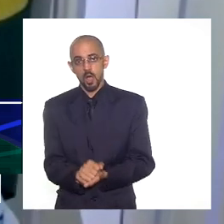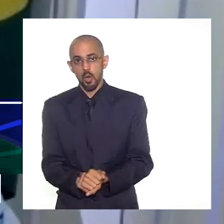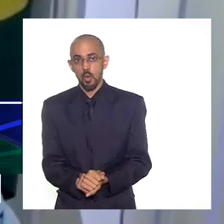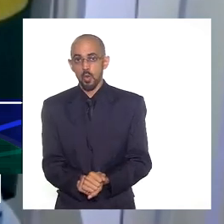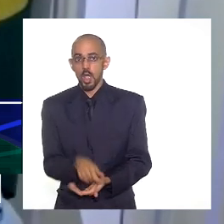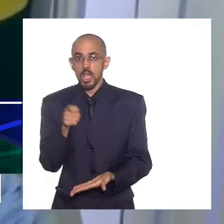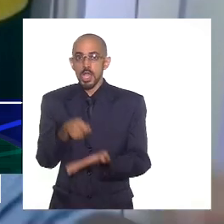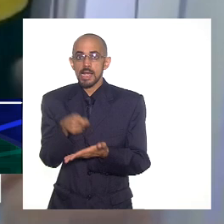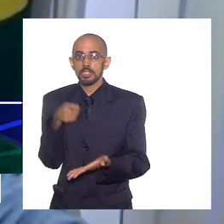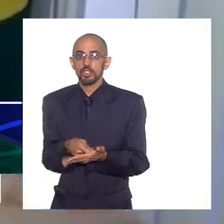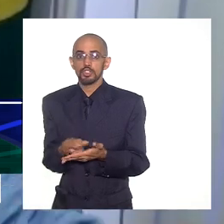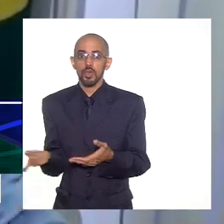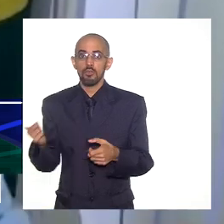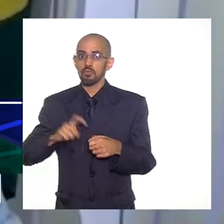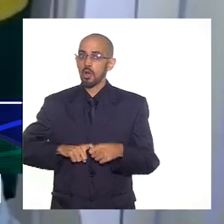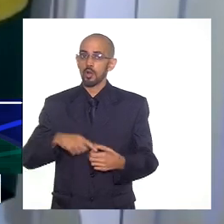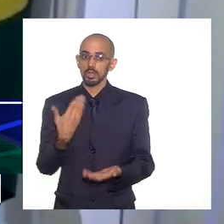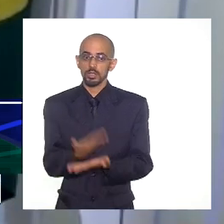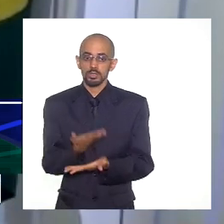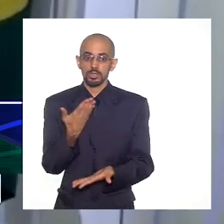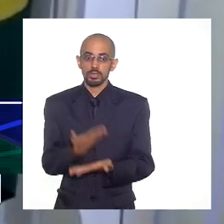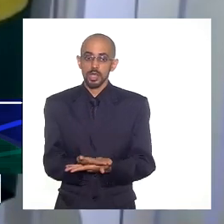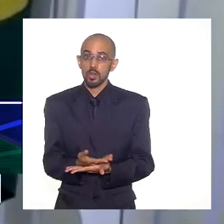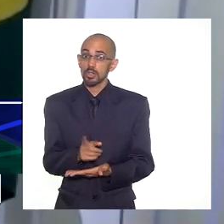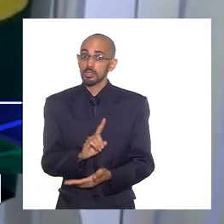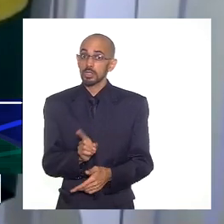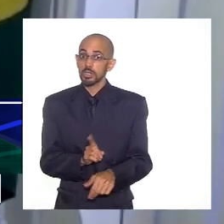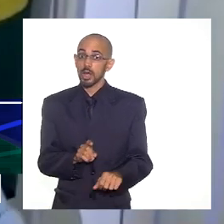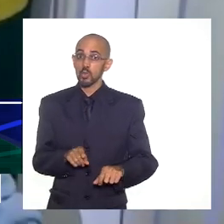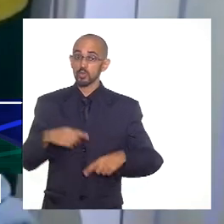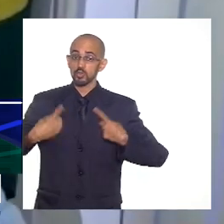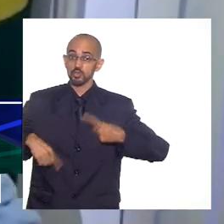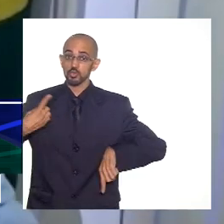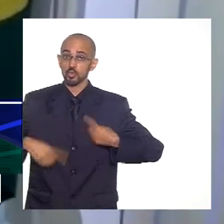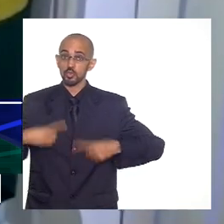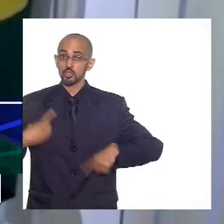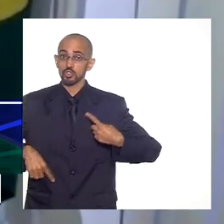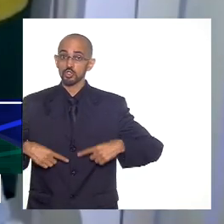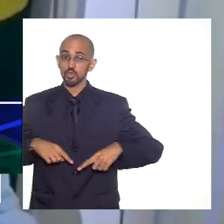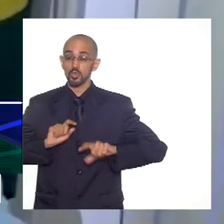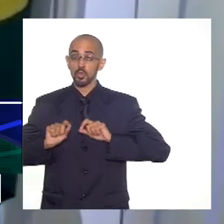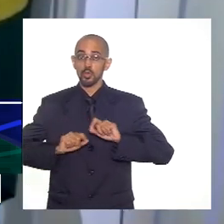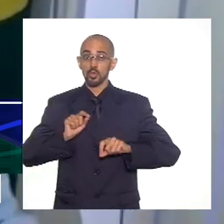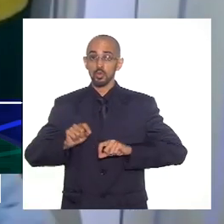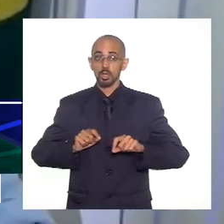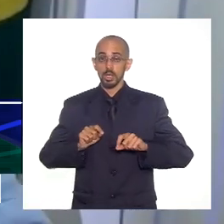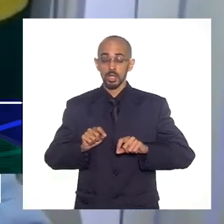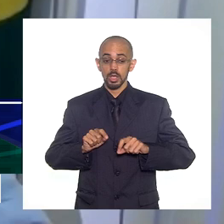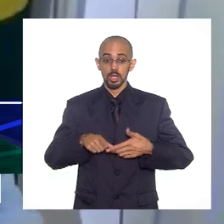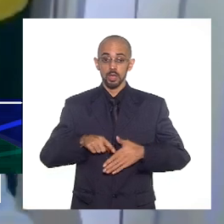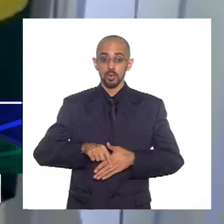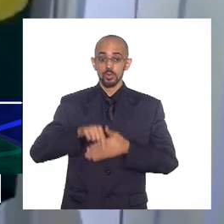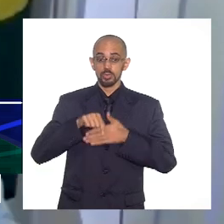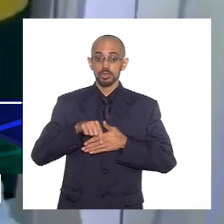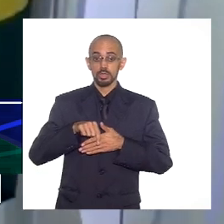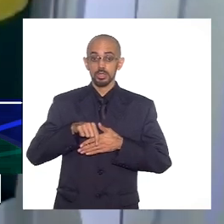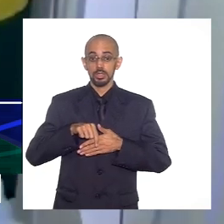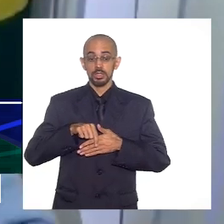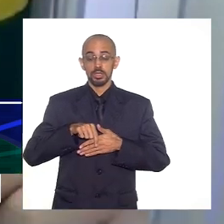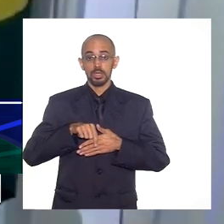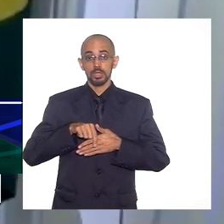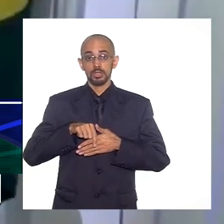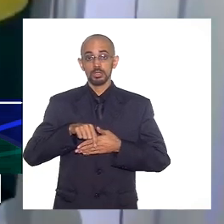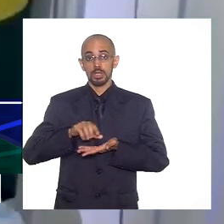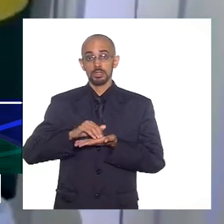impuseram o retorno às aulas e sem sequer discutir, deputado Flávio Serafini, sem sequer discutir com a autoridade do Sistema Municipal de